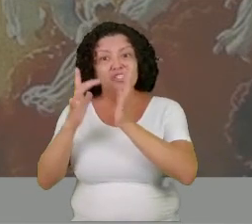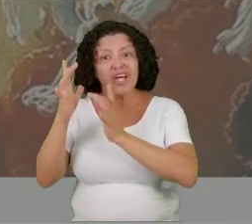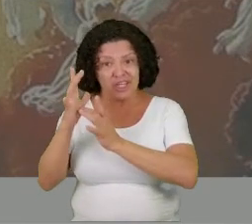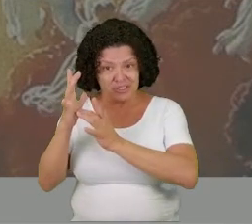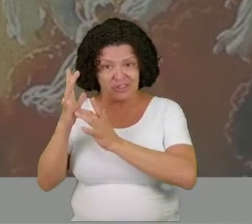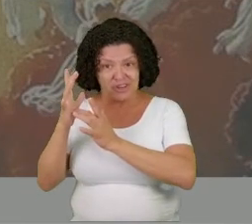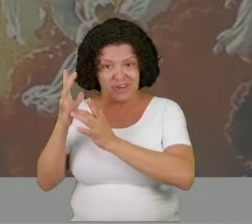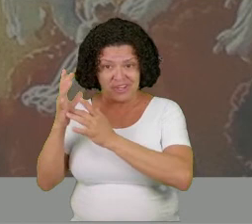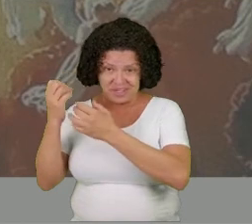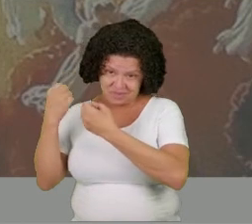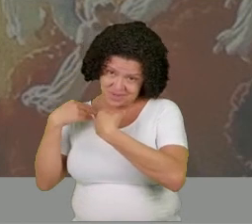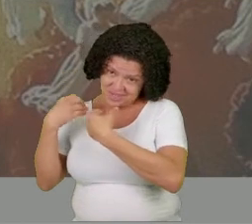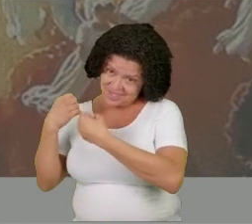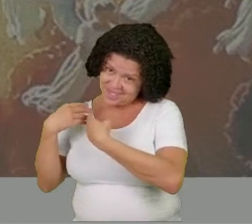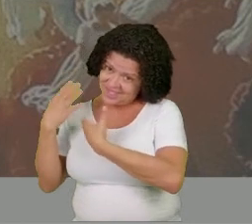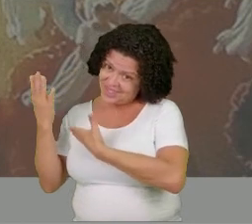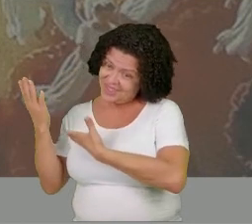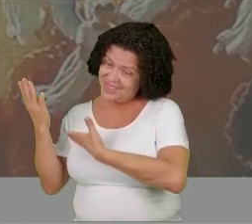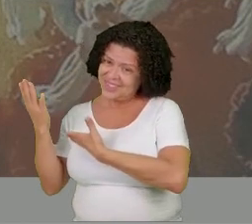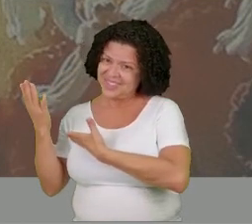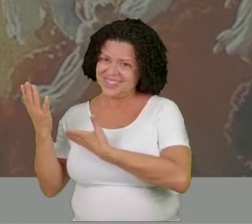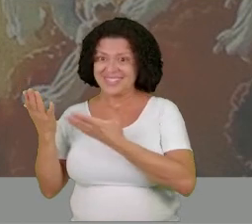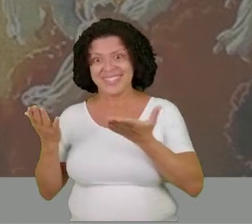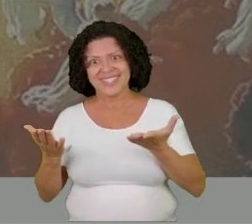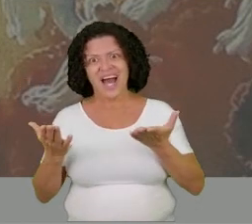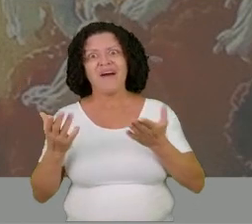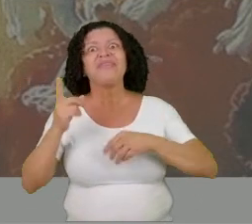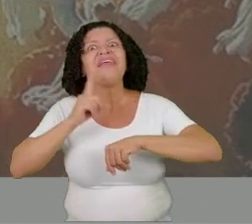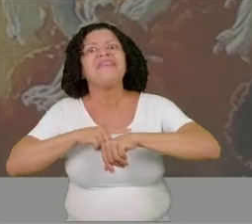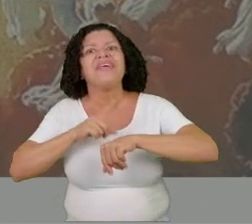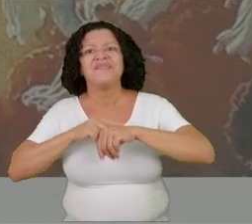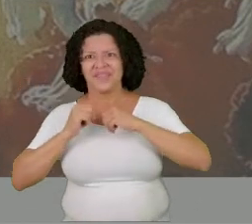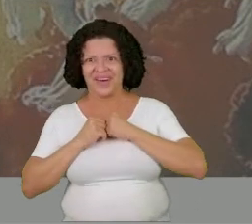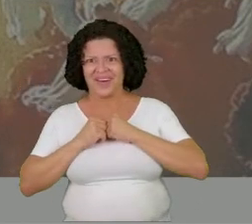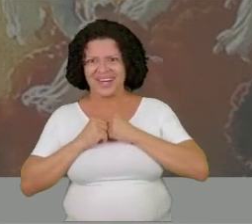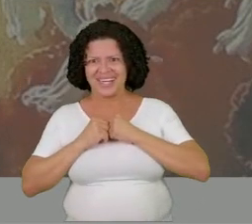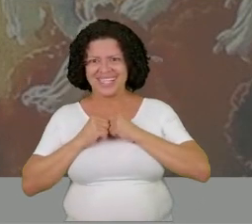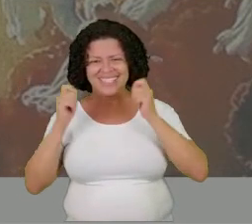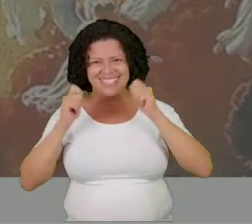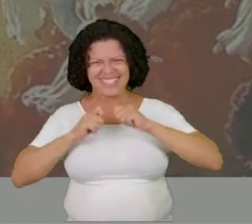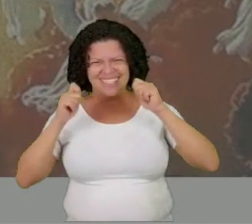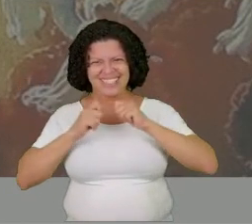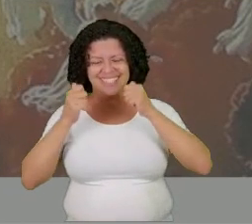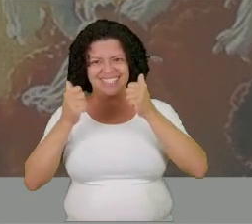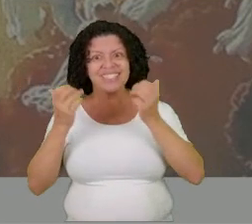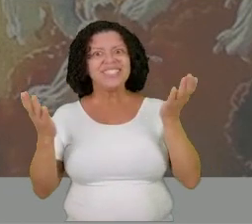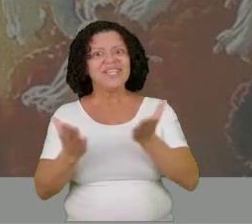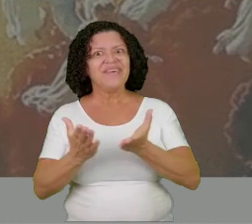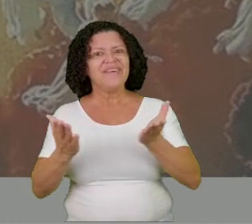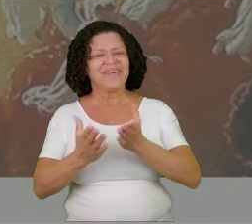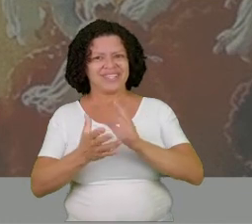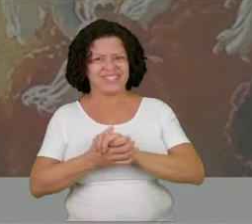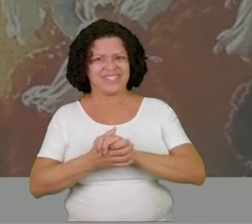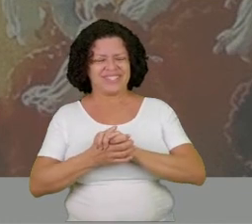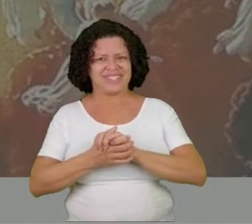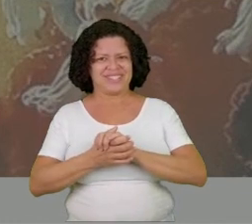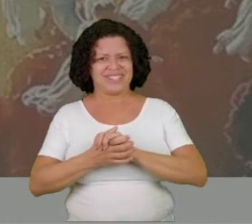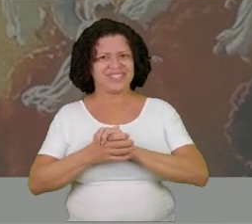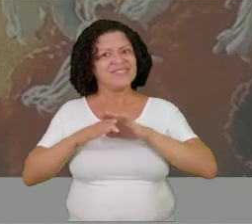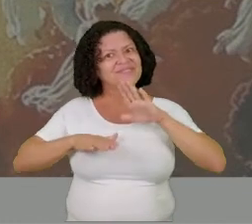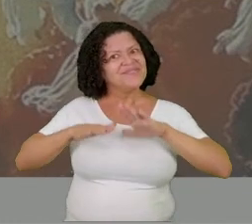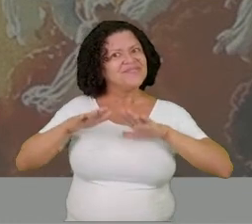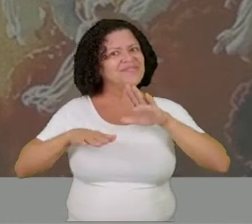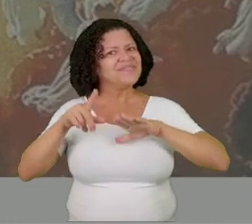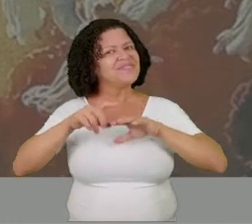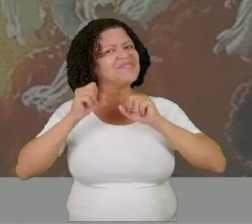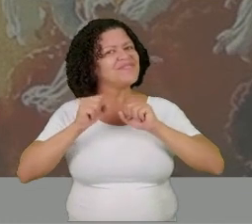que verdadeiramente o nosso Mestre Jesus gostaríamos que fizéssemos. Portanto, ainda temos tempo. Se